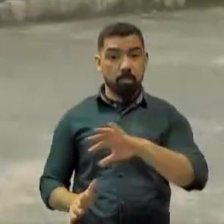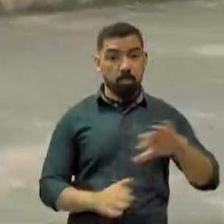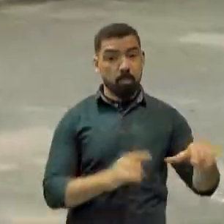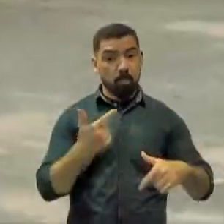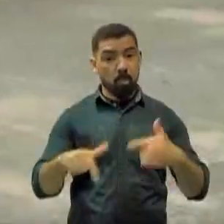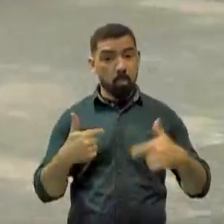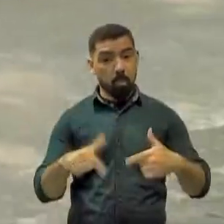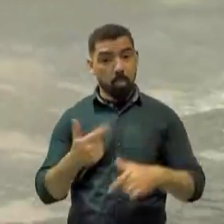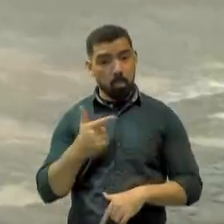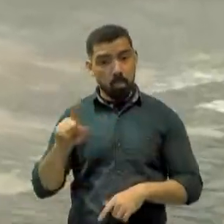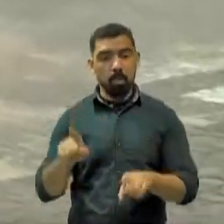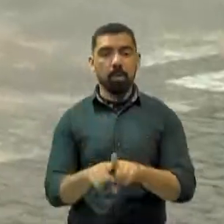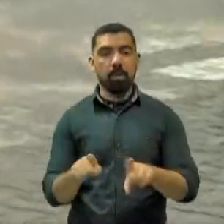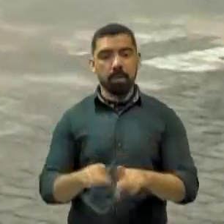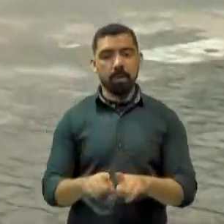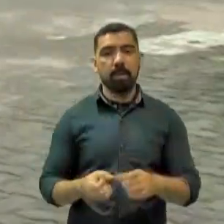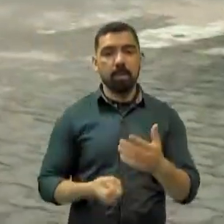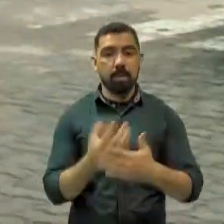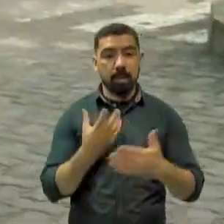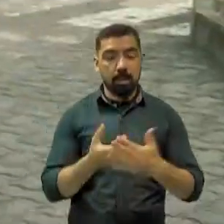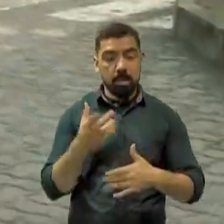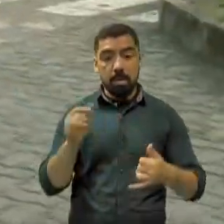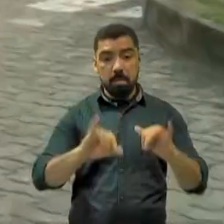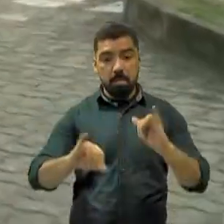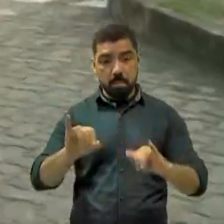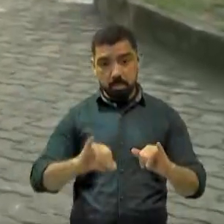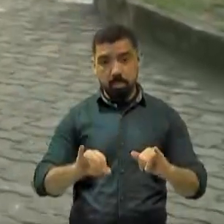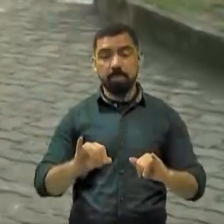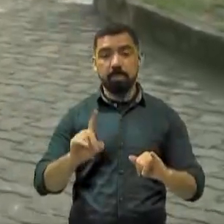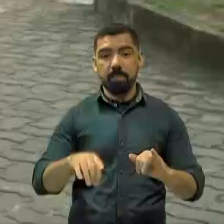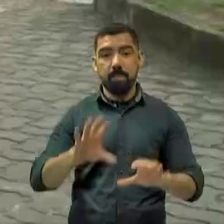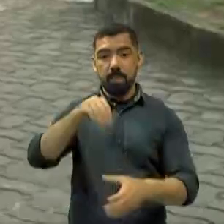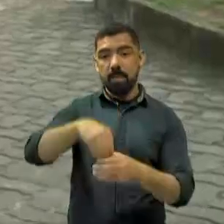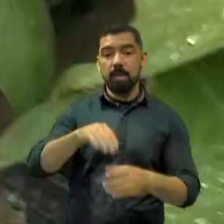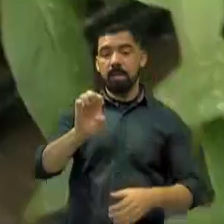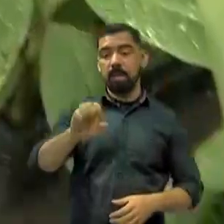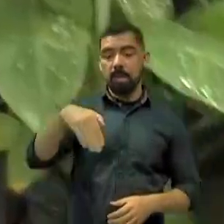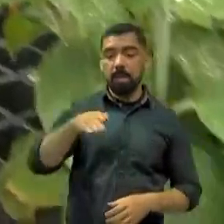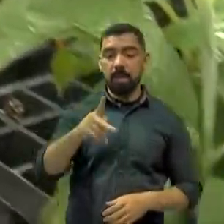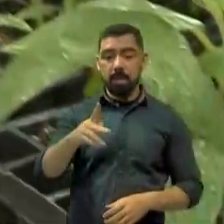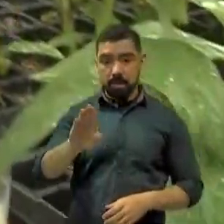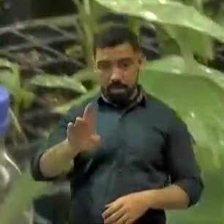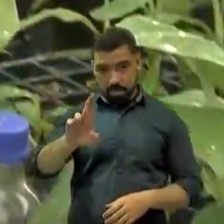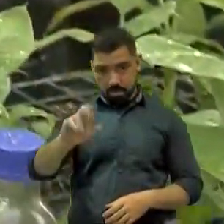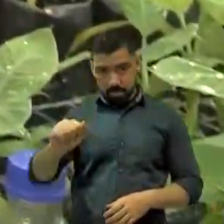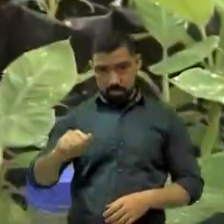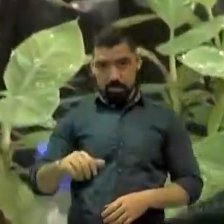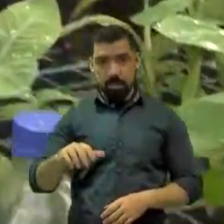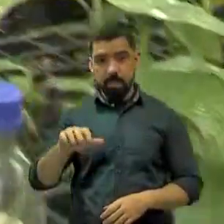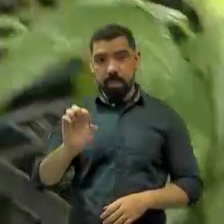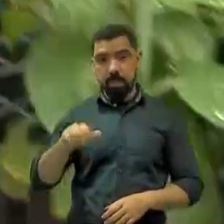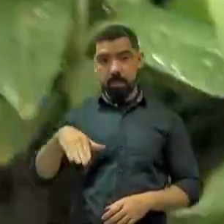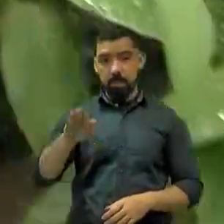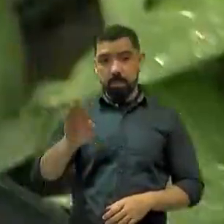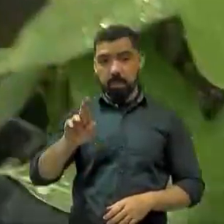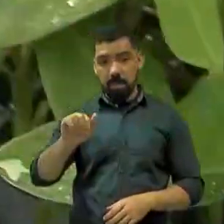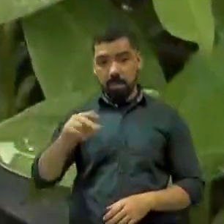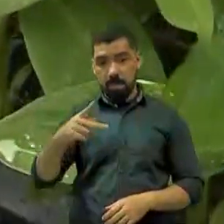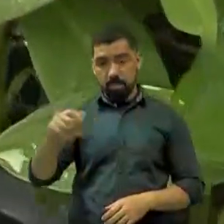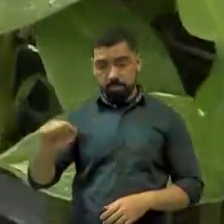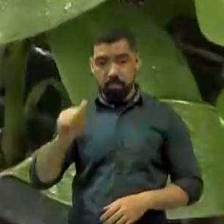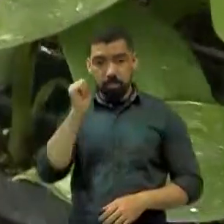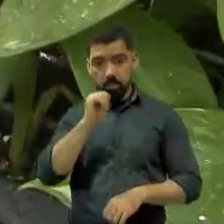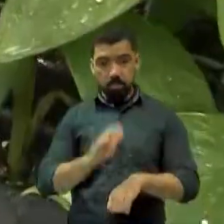de bioinsumos orgânicos é feito na Embrapa desde 2014. A doutora em fitopatologia e